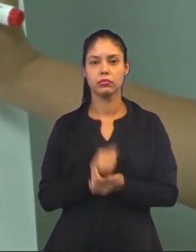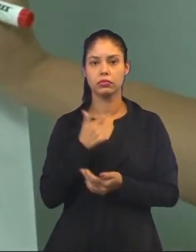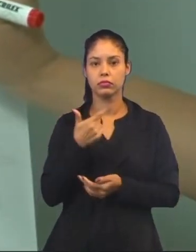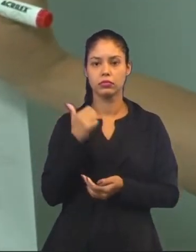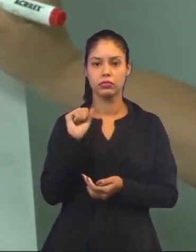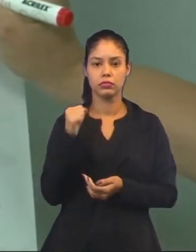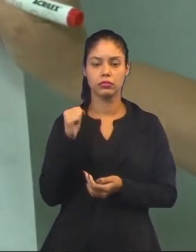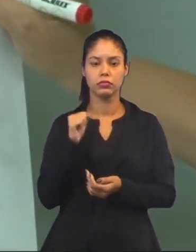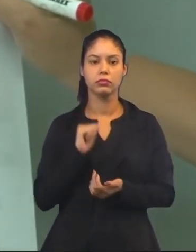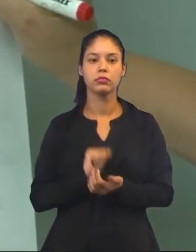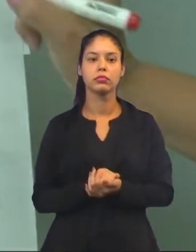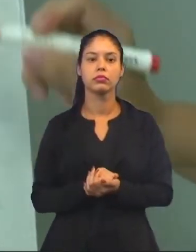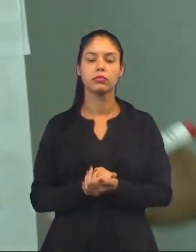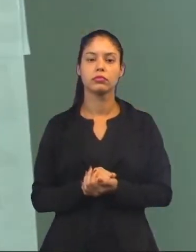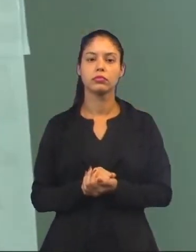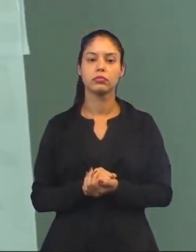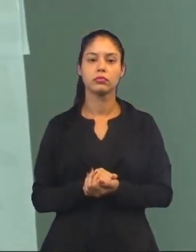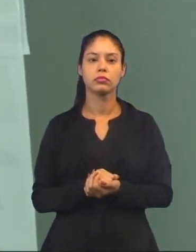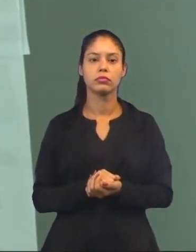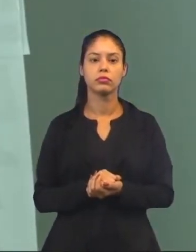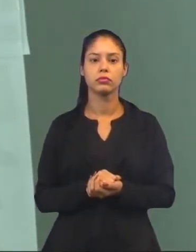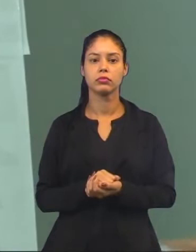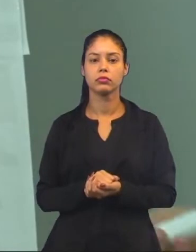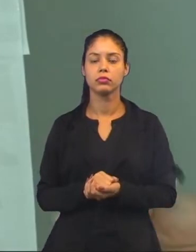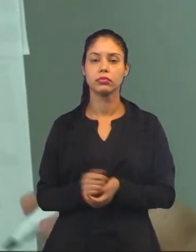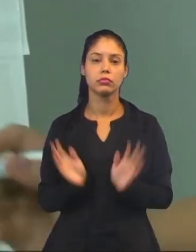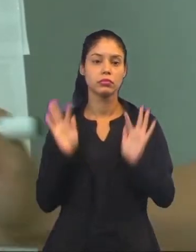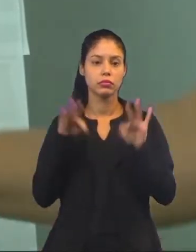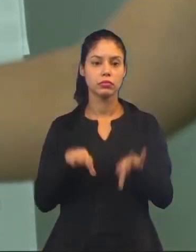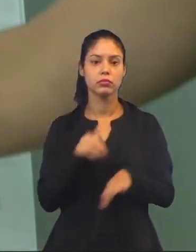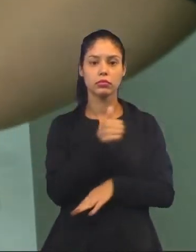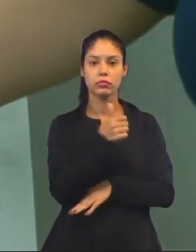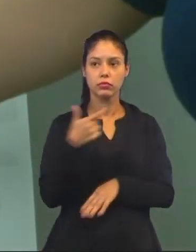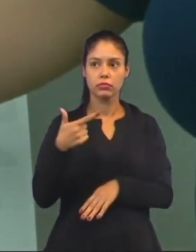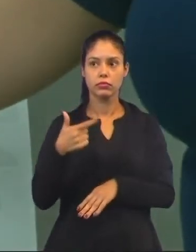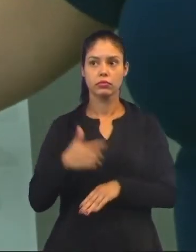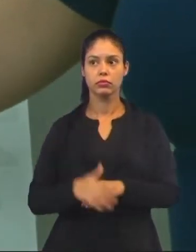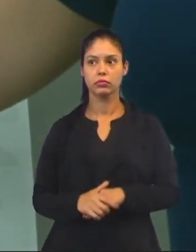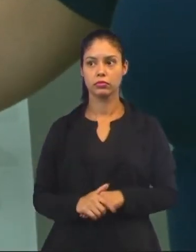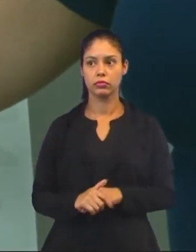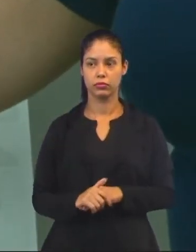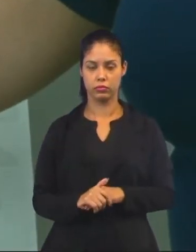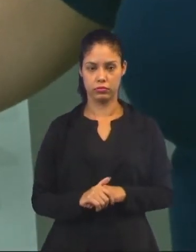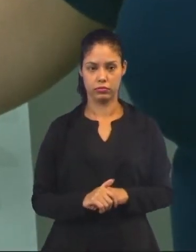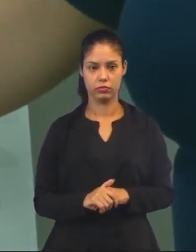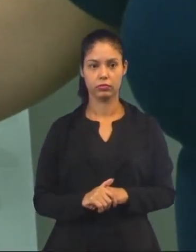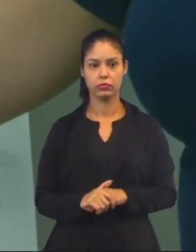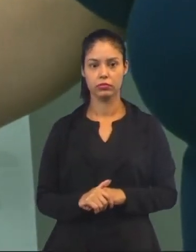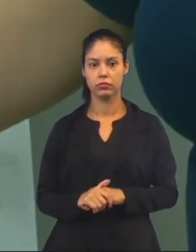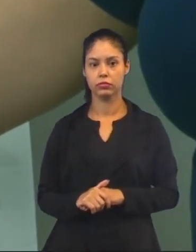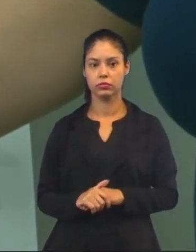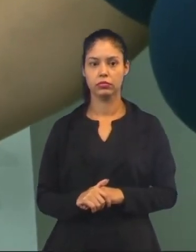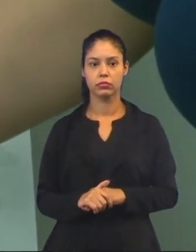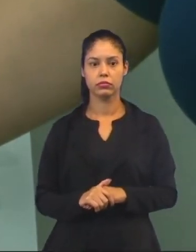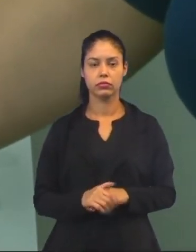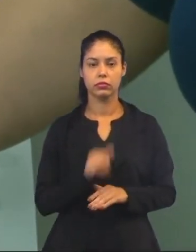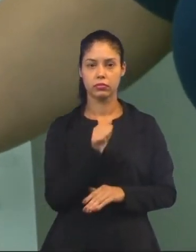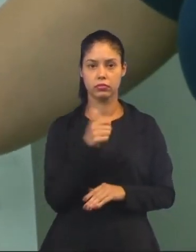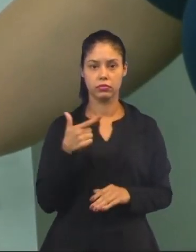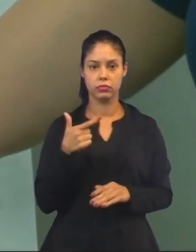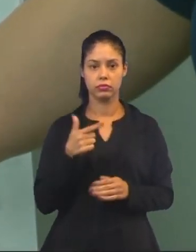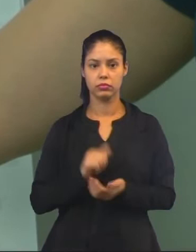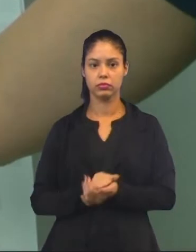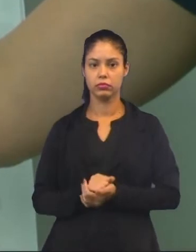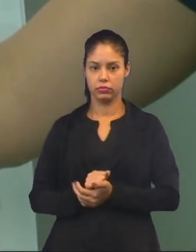com 28 figurinhas, certo? E ele termina, olha só, ele termina o jogo